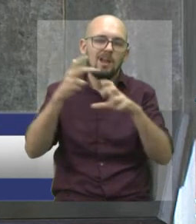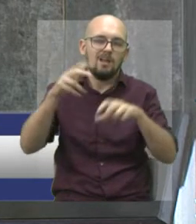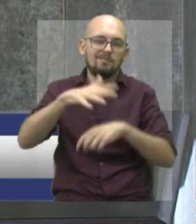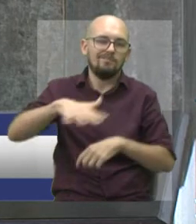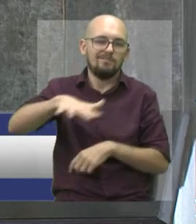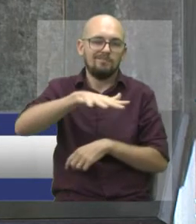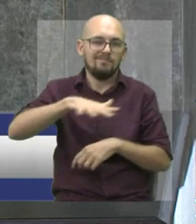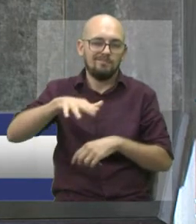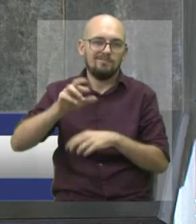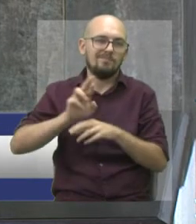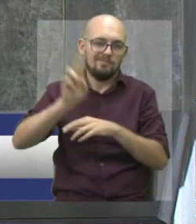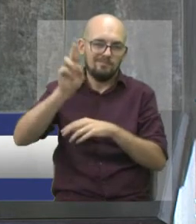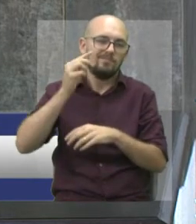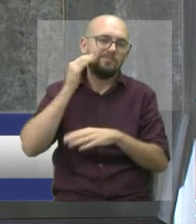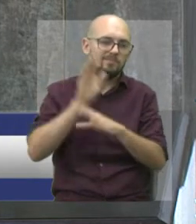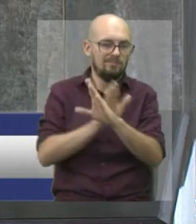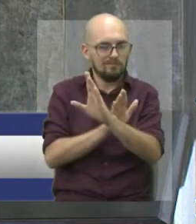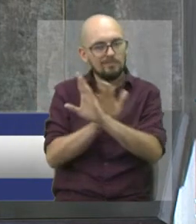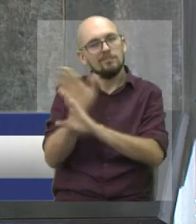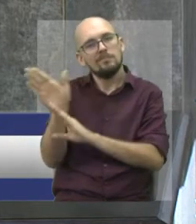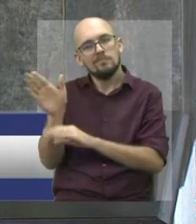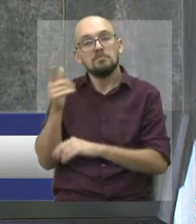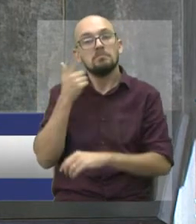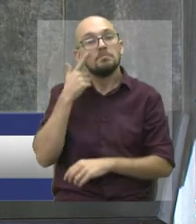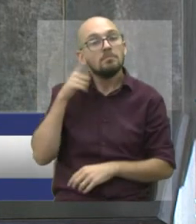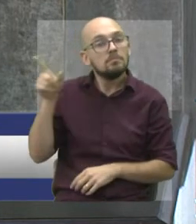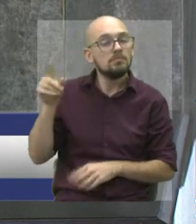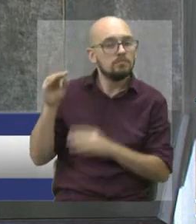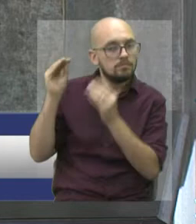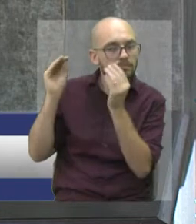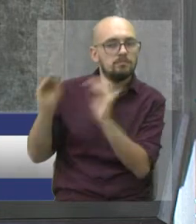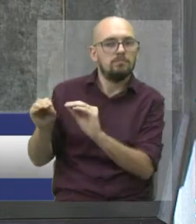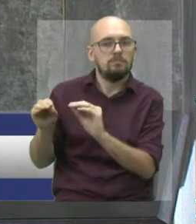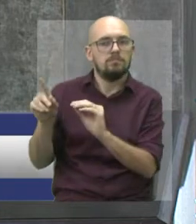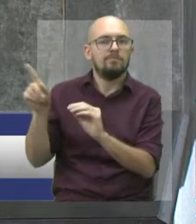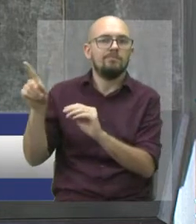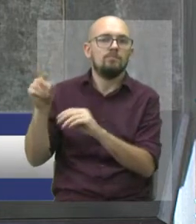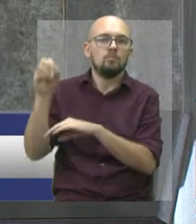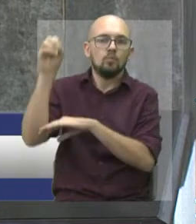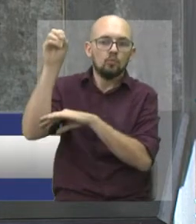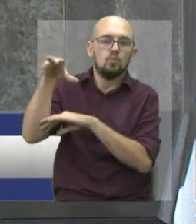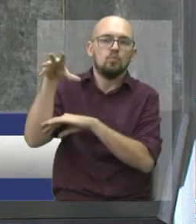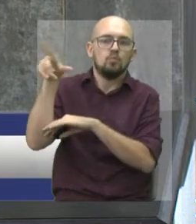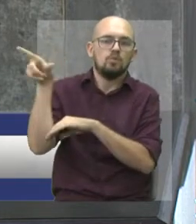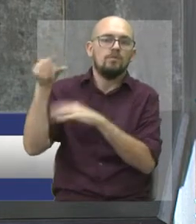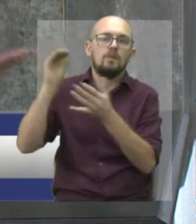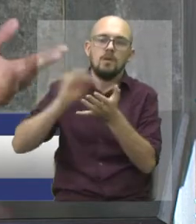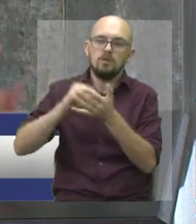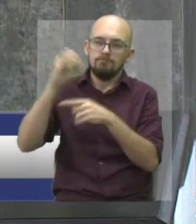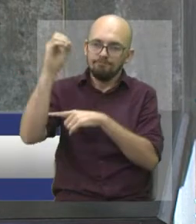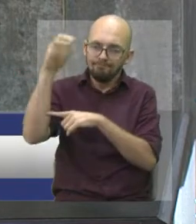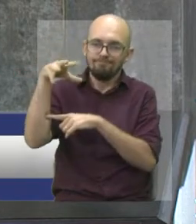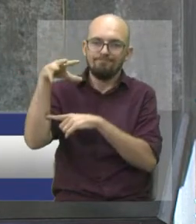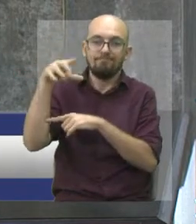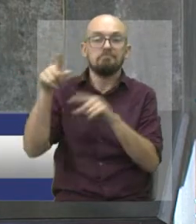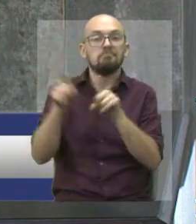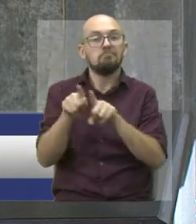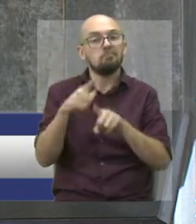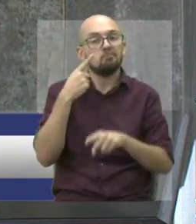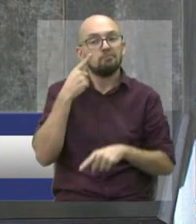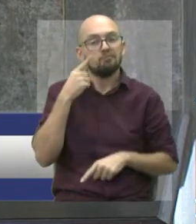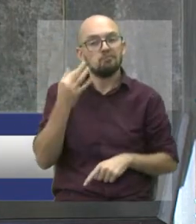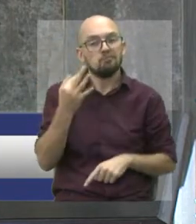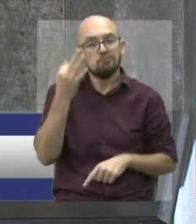responsável, possa estar aí implantando um braço de luz e futuramente, claro, para